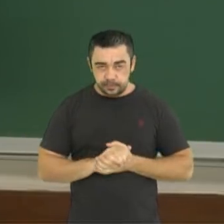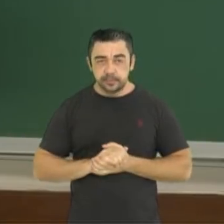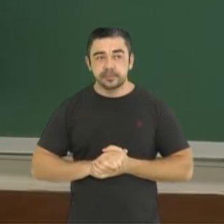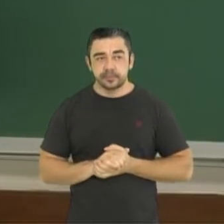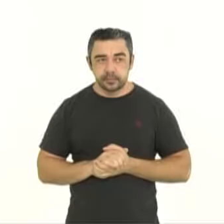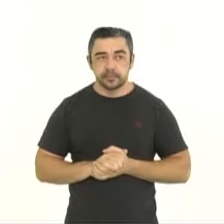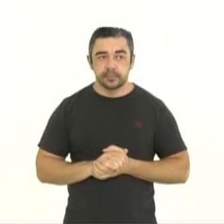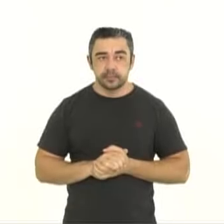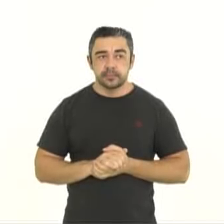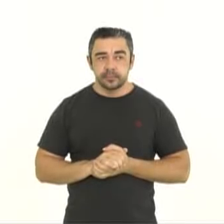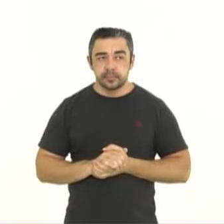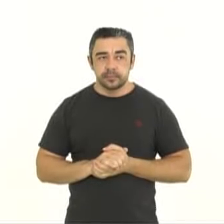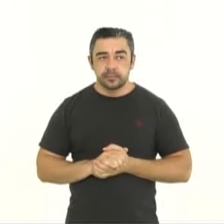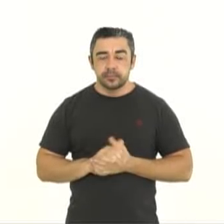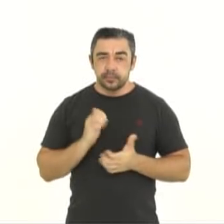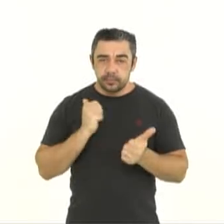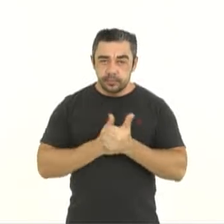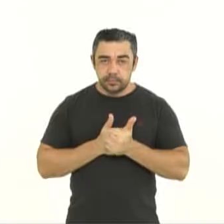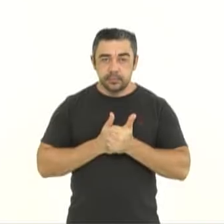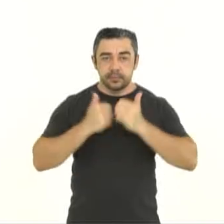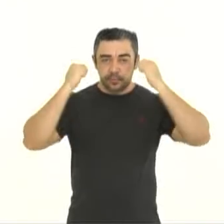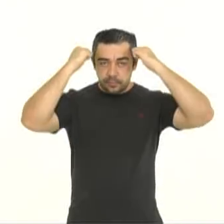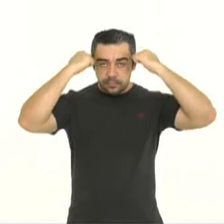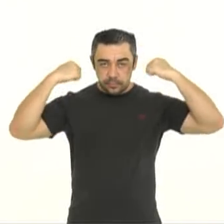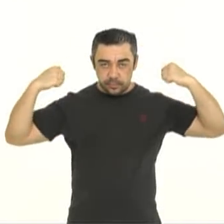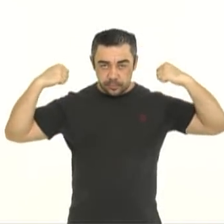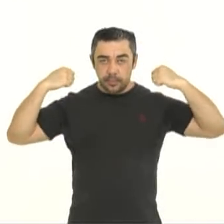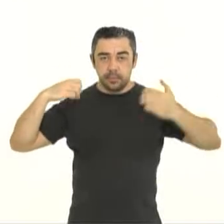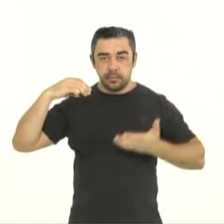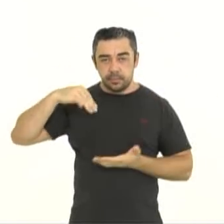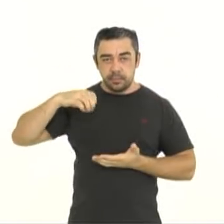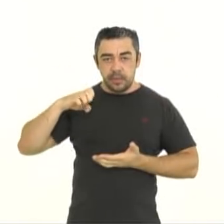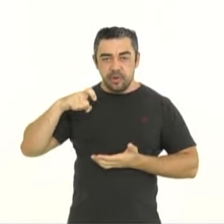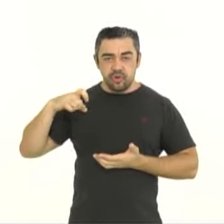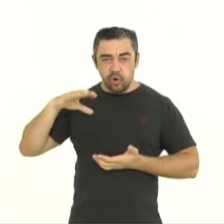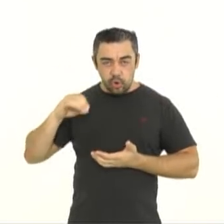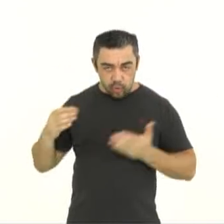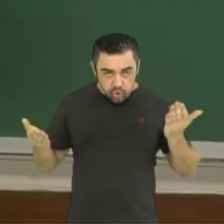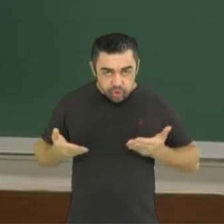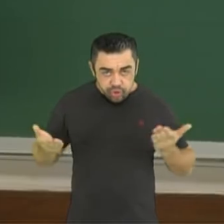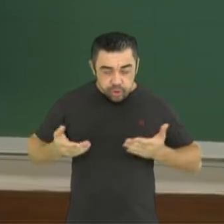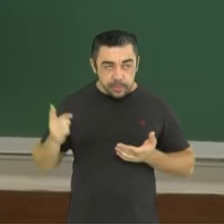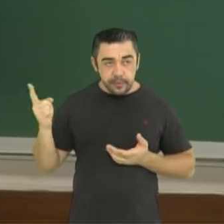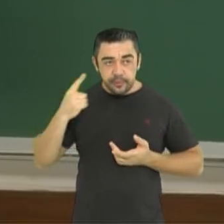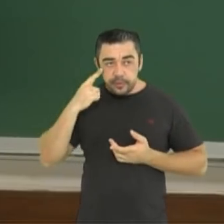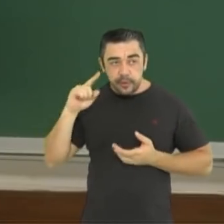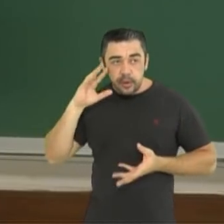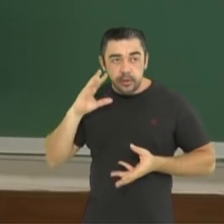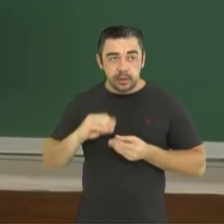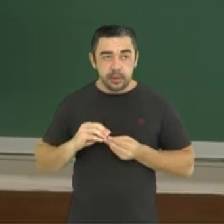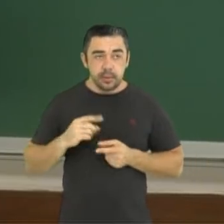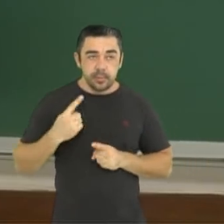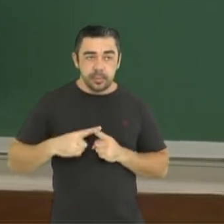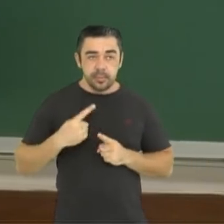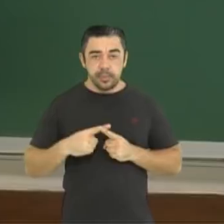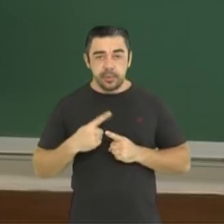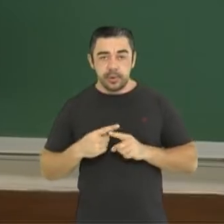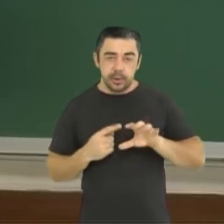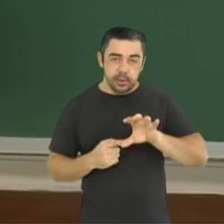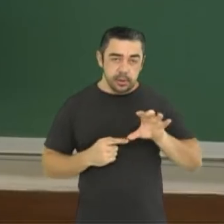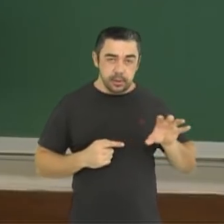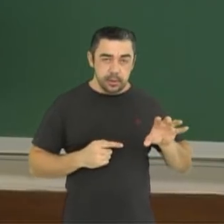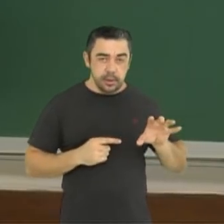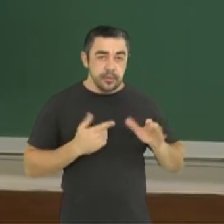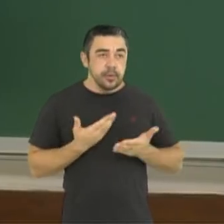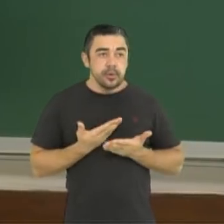astecas, né? O Golfo do México, daí aqui tem um recorte para que vocês entendam o porquê desse lago, e